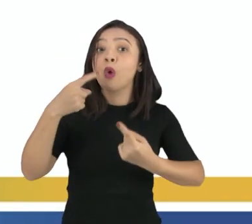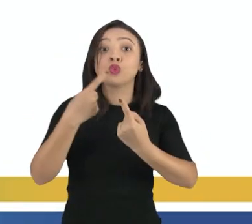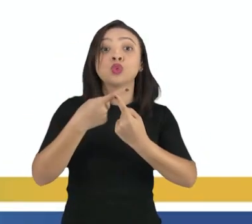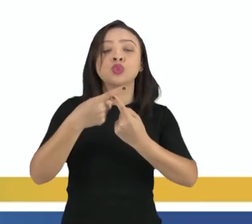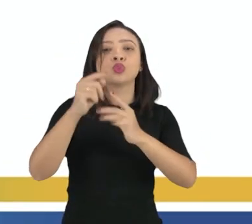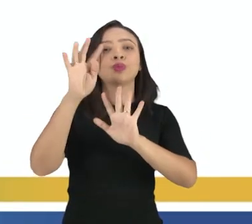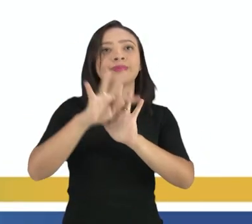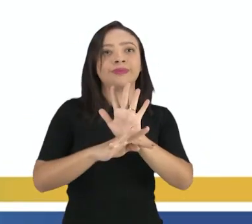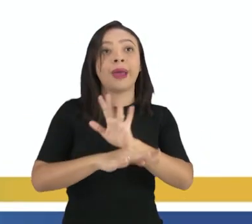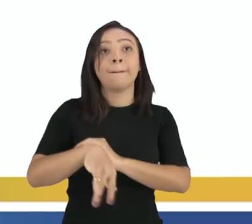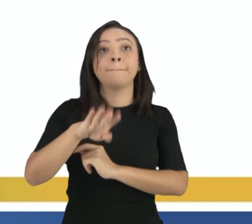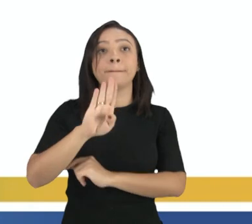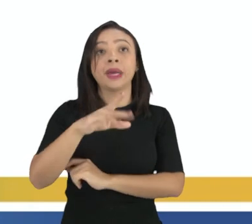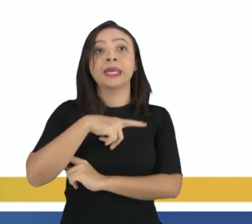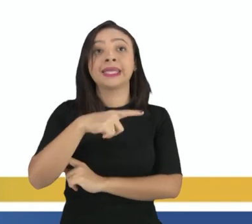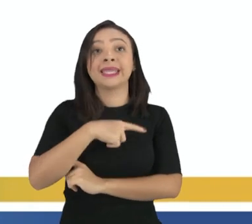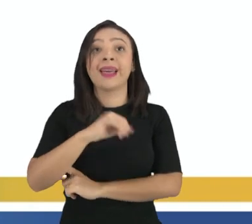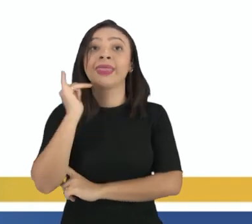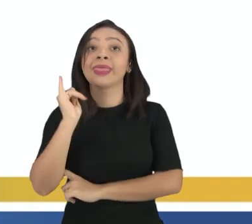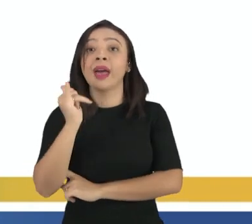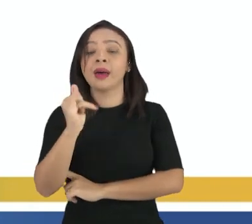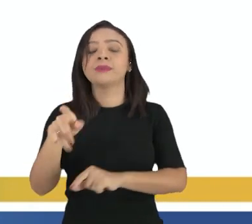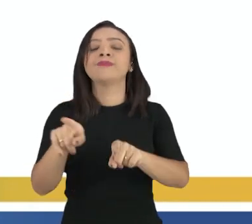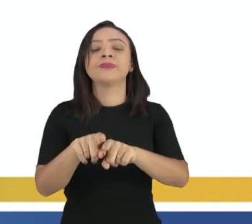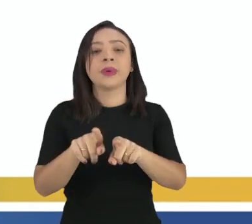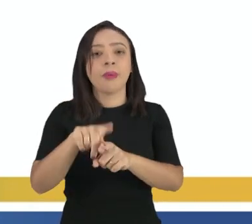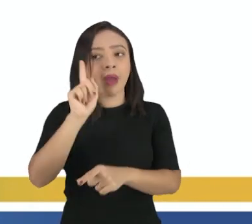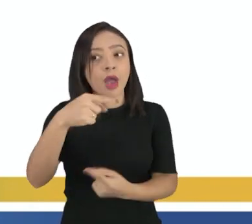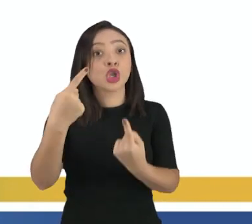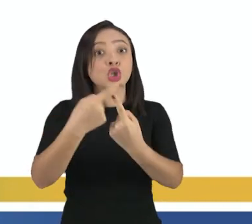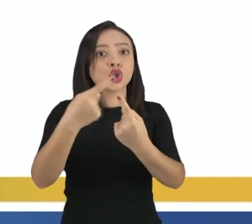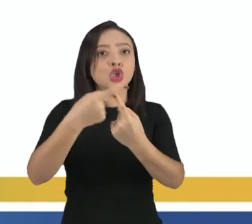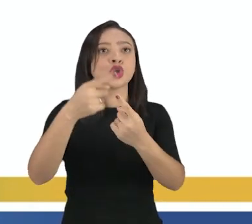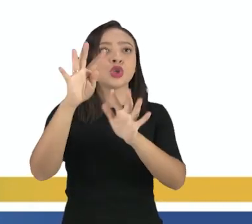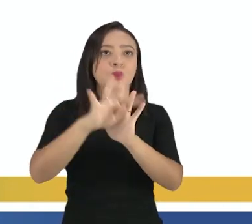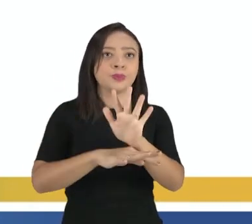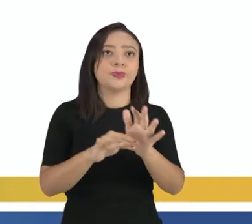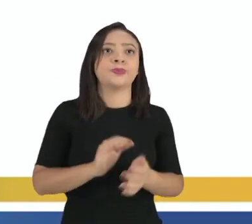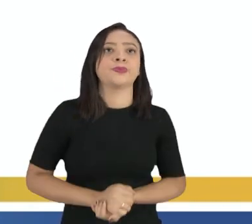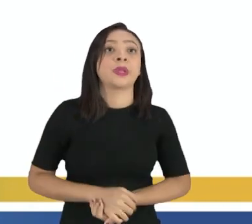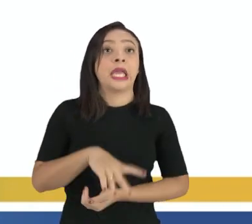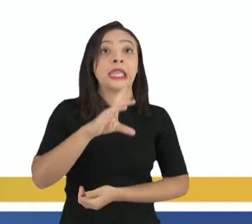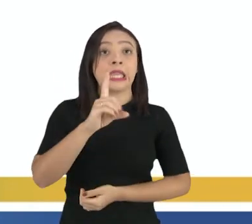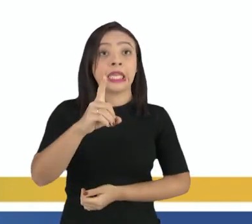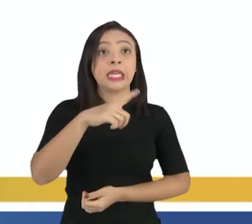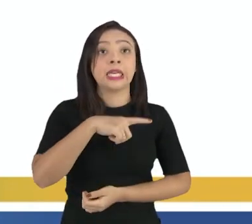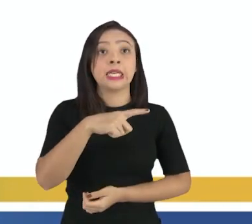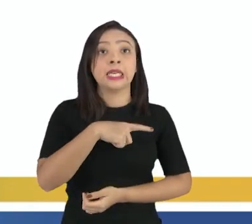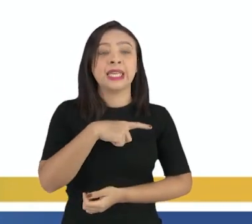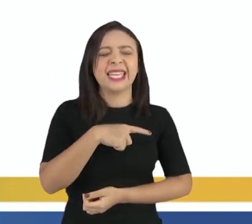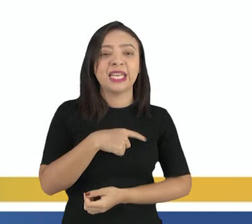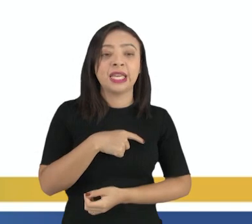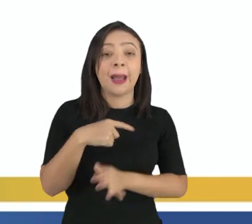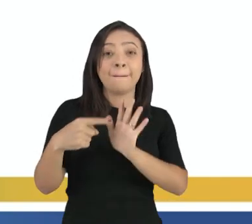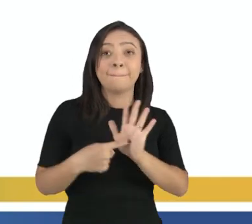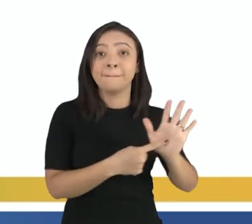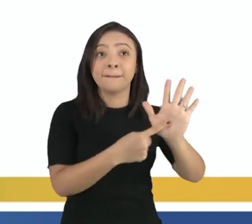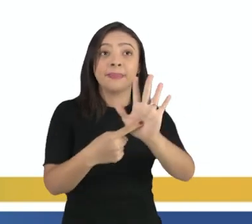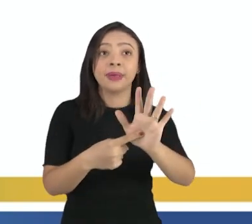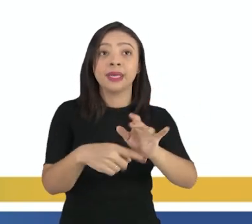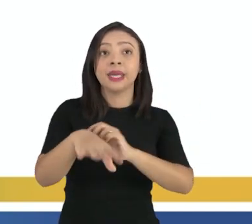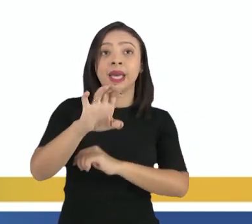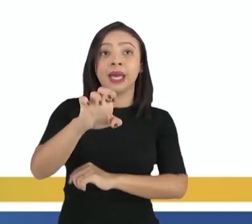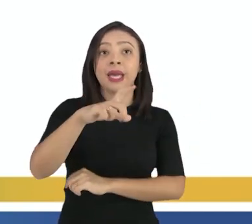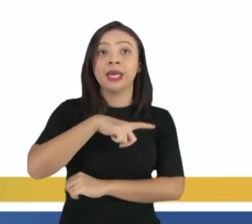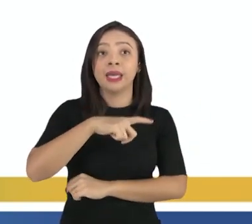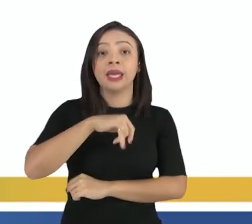tipologia na letra B nós temos narração tipologia na letra de nós temos exposição e